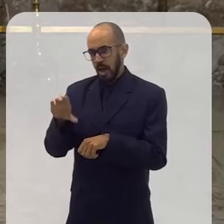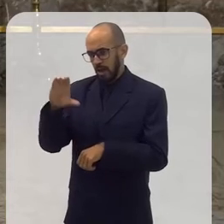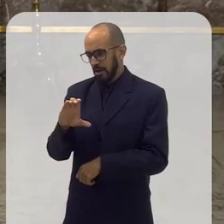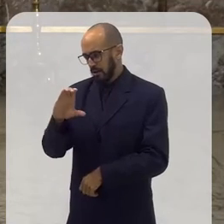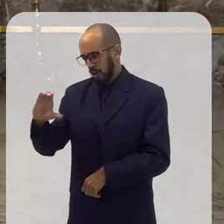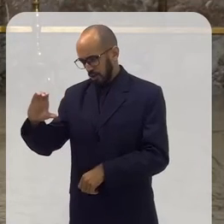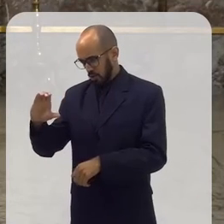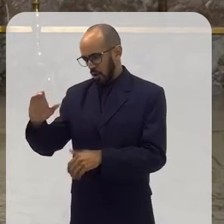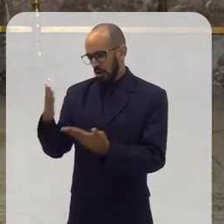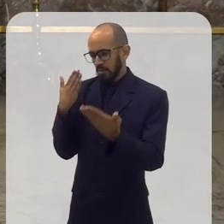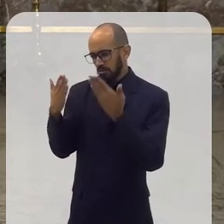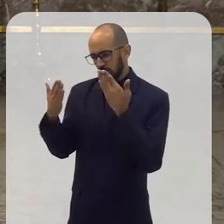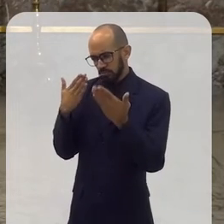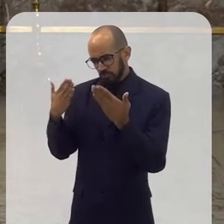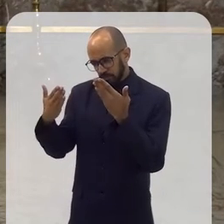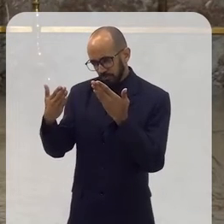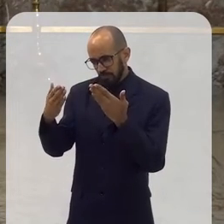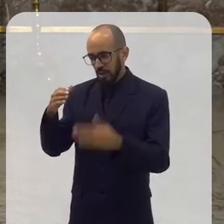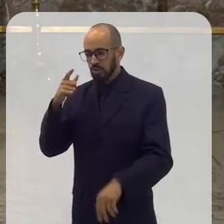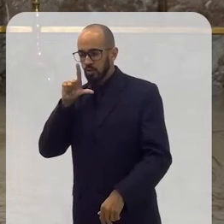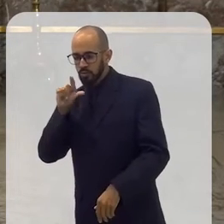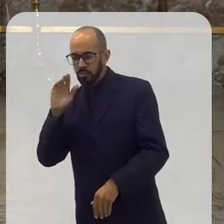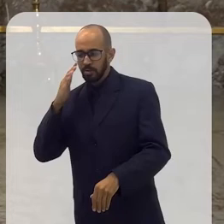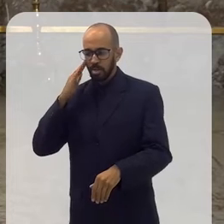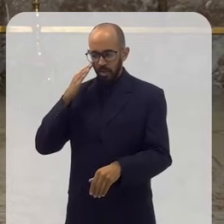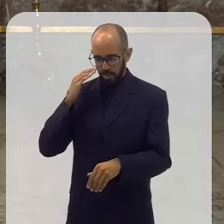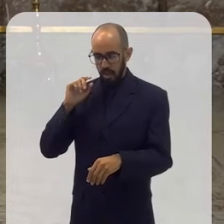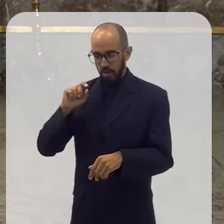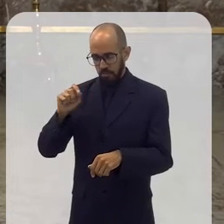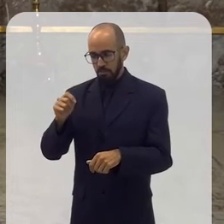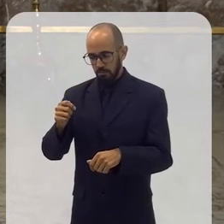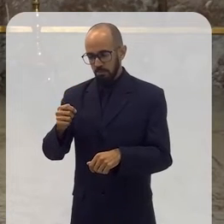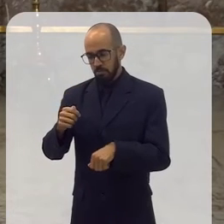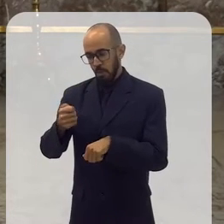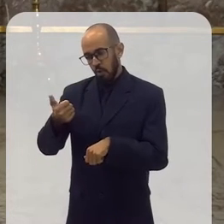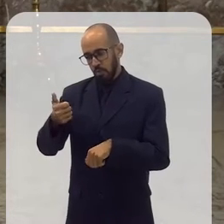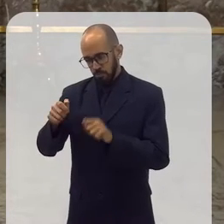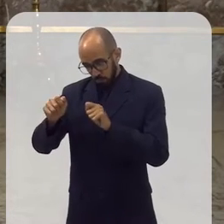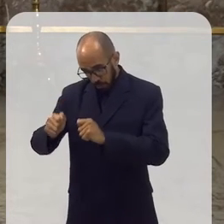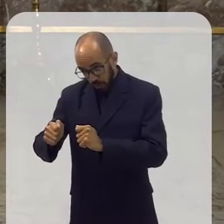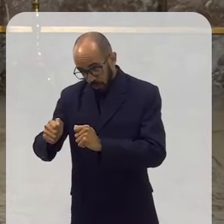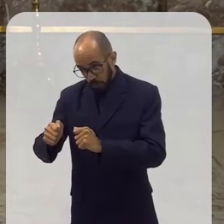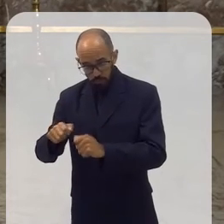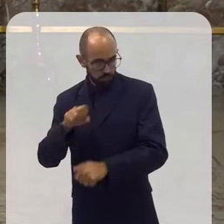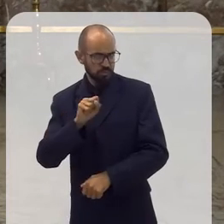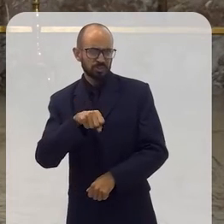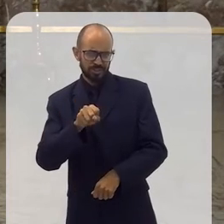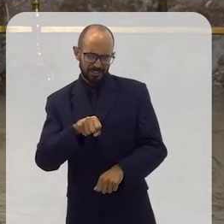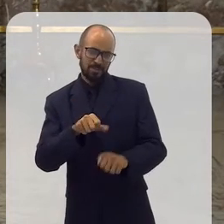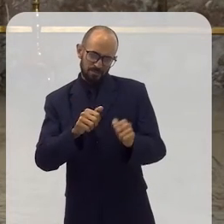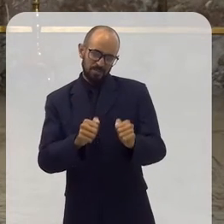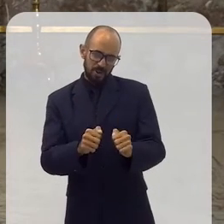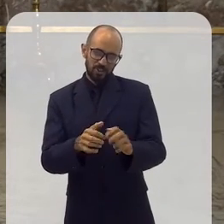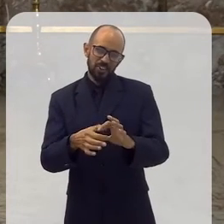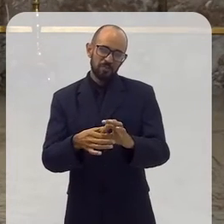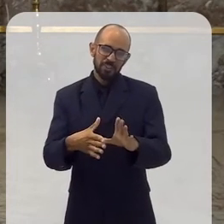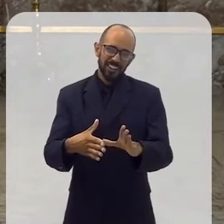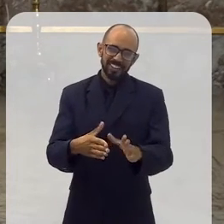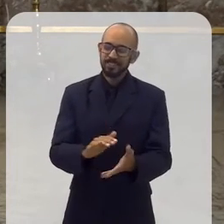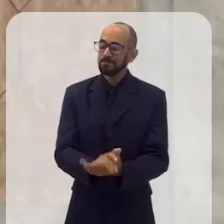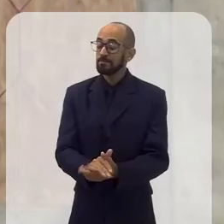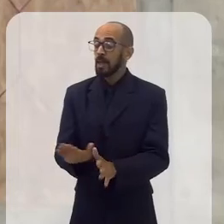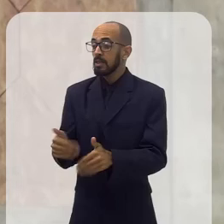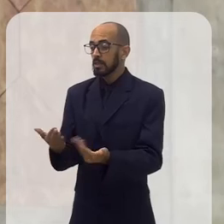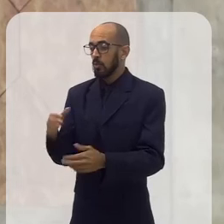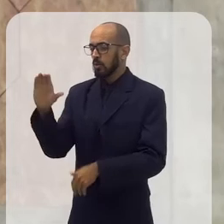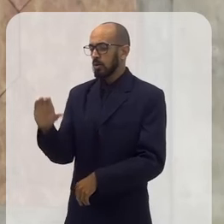a Igreja Católica como parâmetro para que a gente pudesse entender um pouco. Pode ser? Pode. Então tá bom. Fica à vontade.